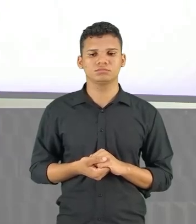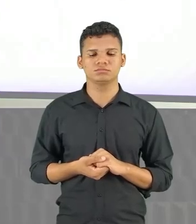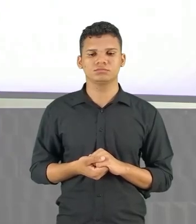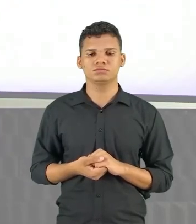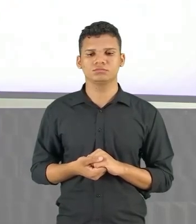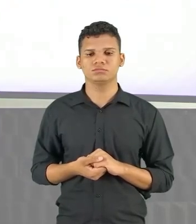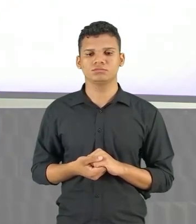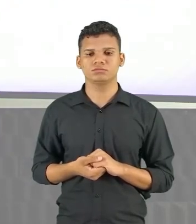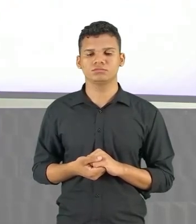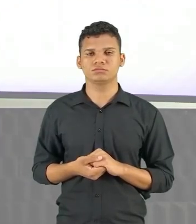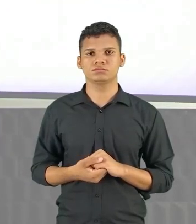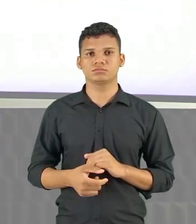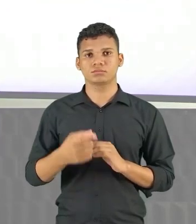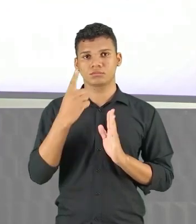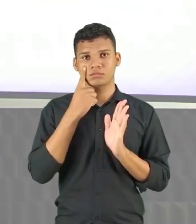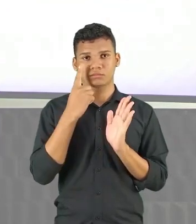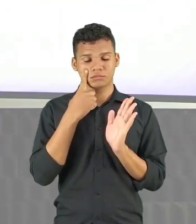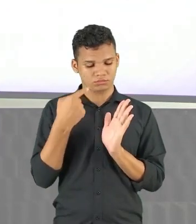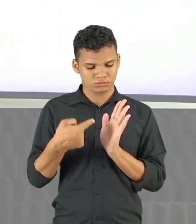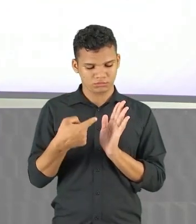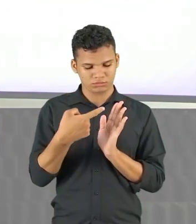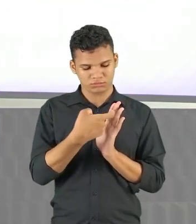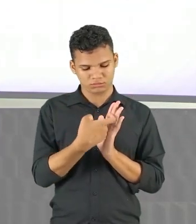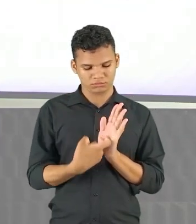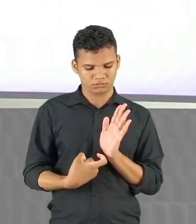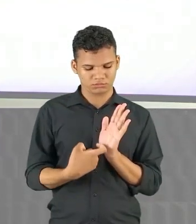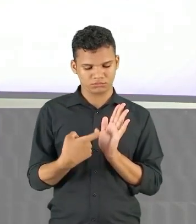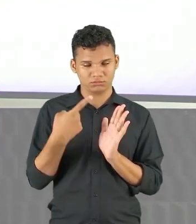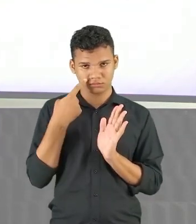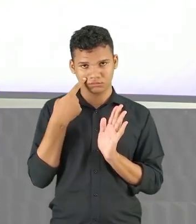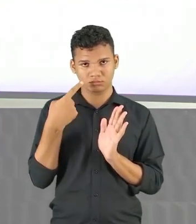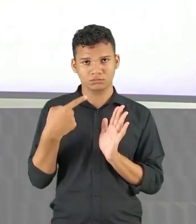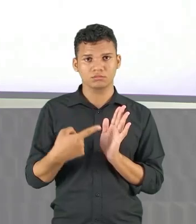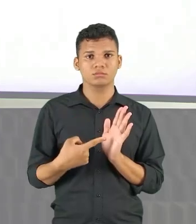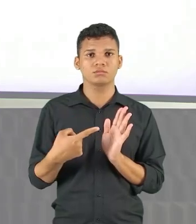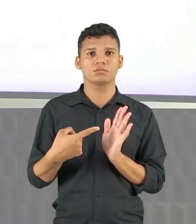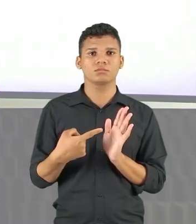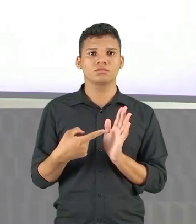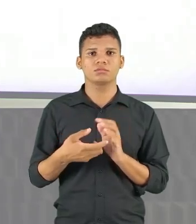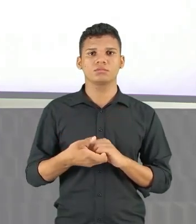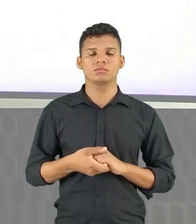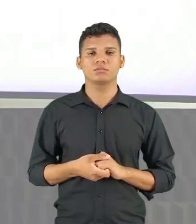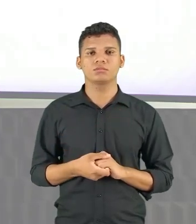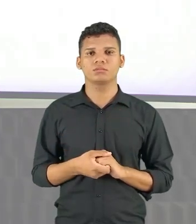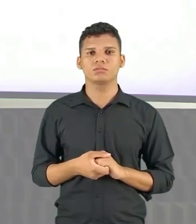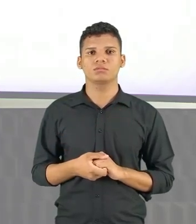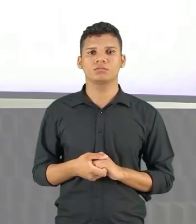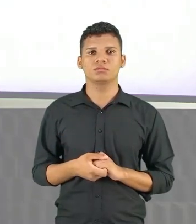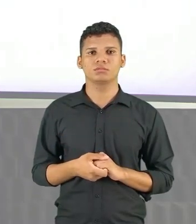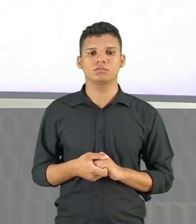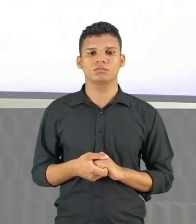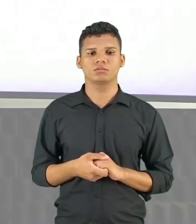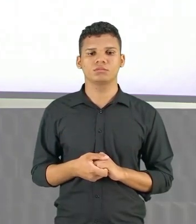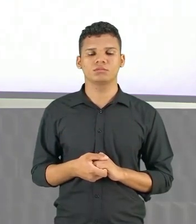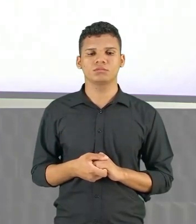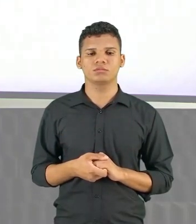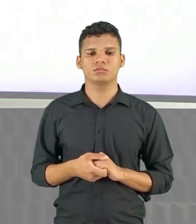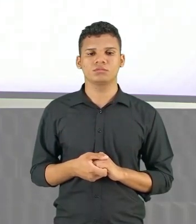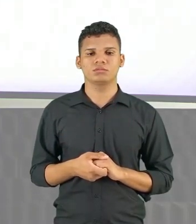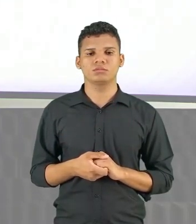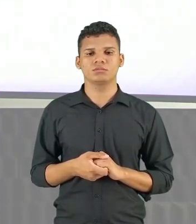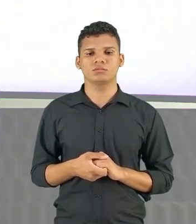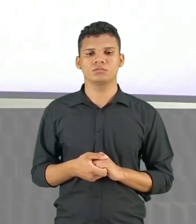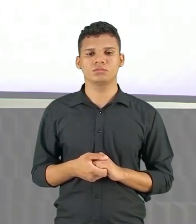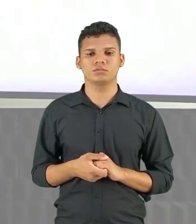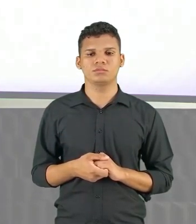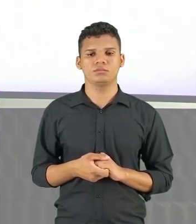Envadeci-me, nunca havia reparado em tais vantagens, mas os gabos se prolongaram, trouxeram-me desconfiança.